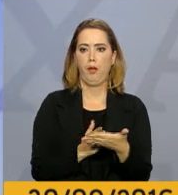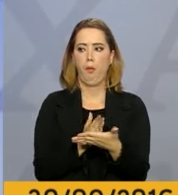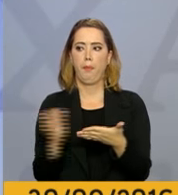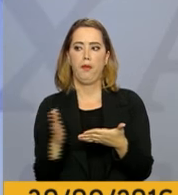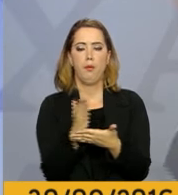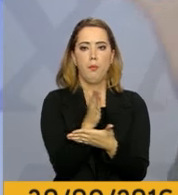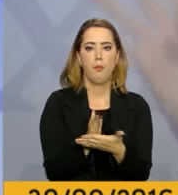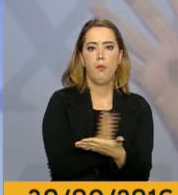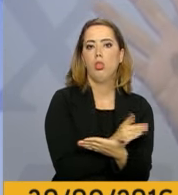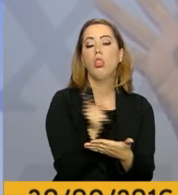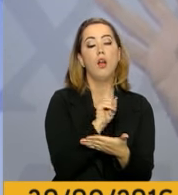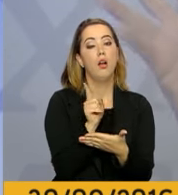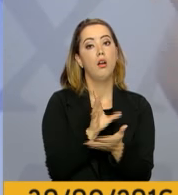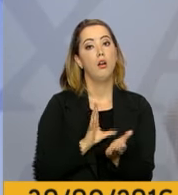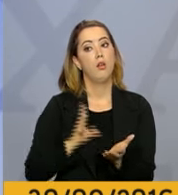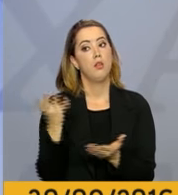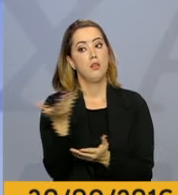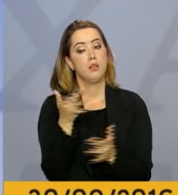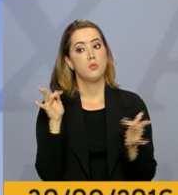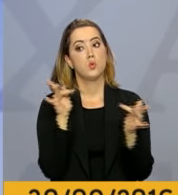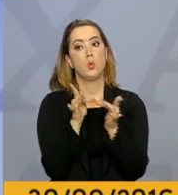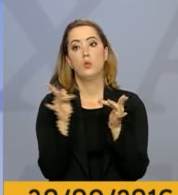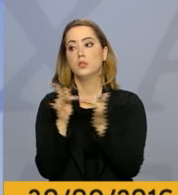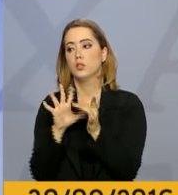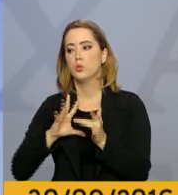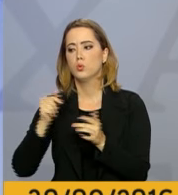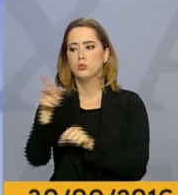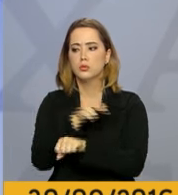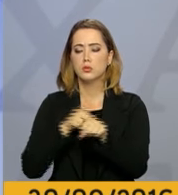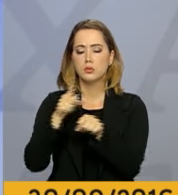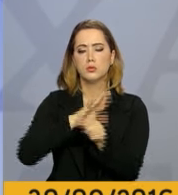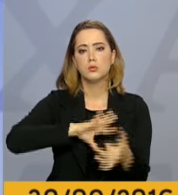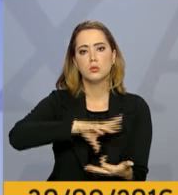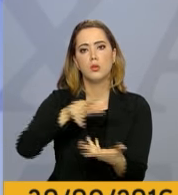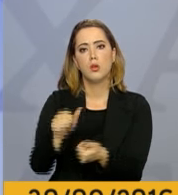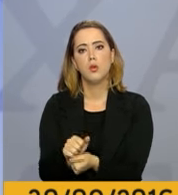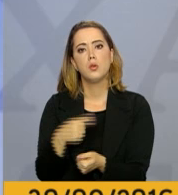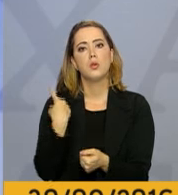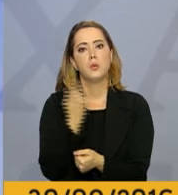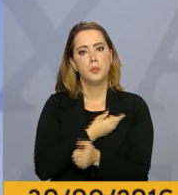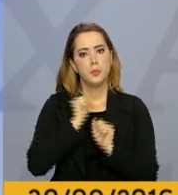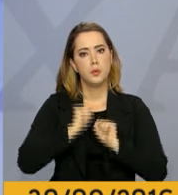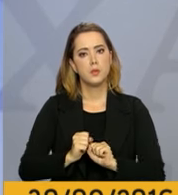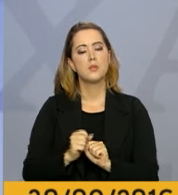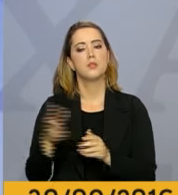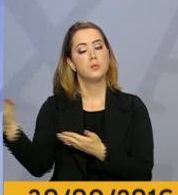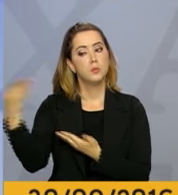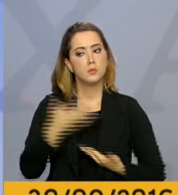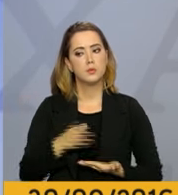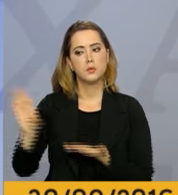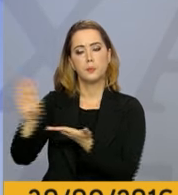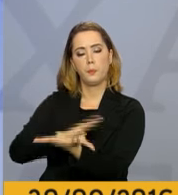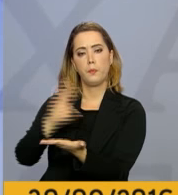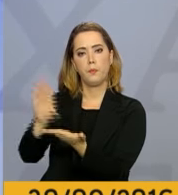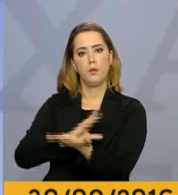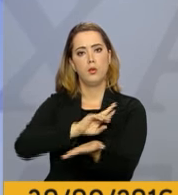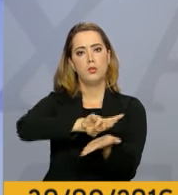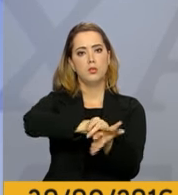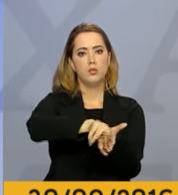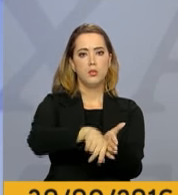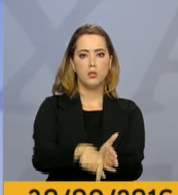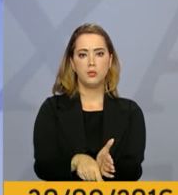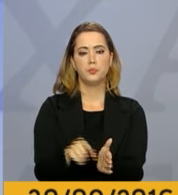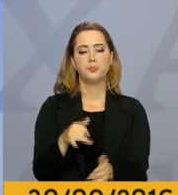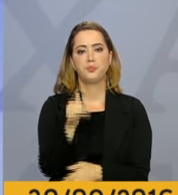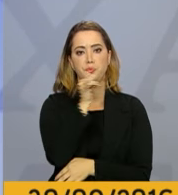com todos os países do mundo, de maneira a que possamos, para cá, trazer investimentos os mais variados. Por exemplo, quando